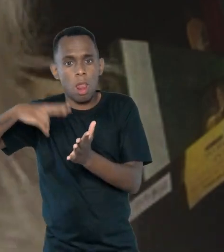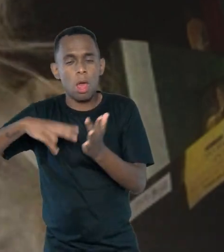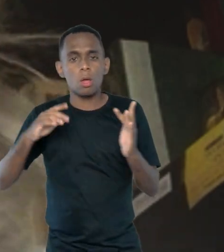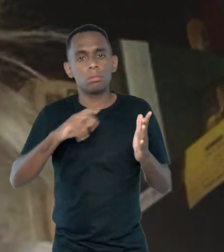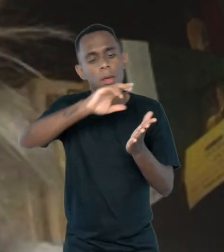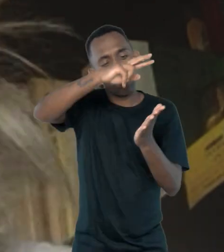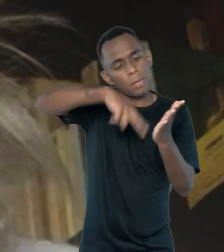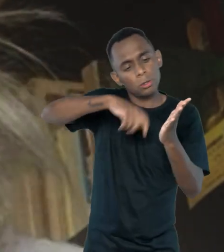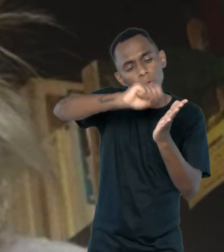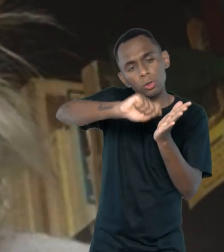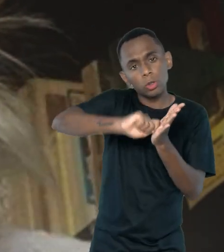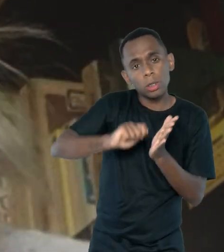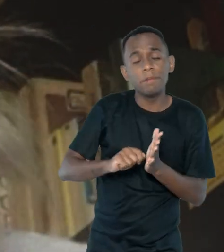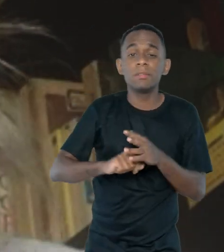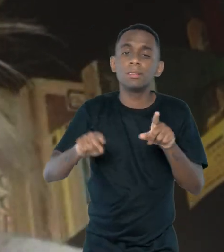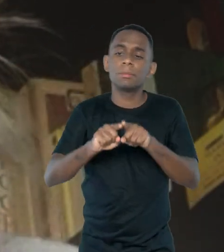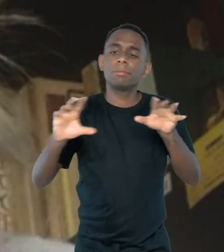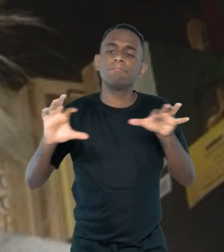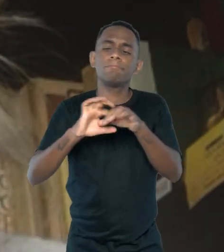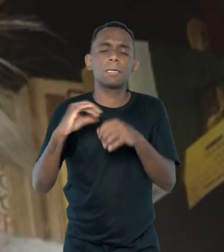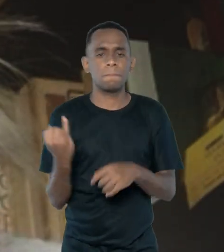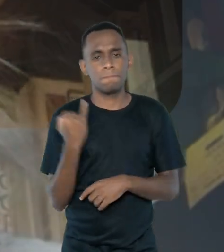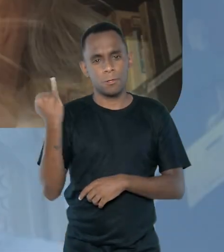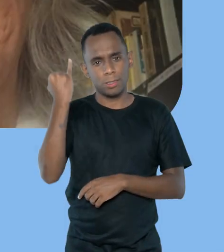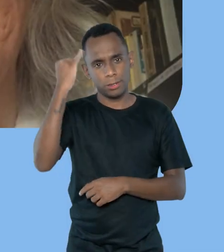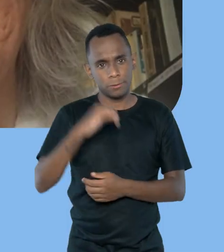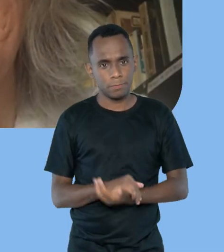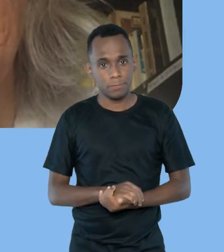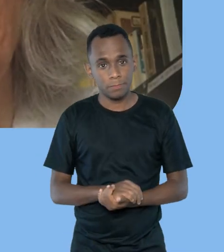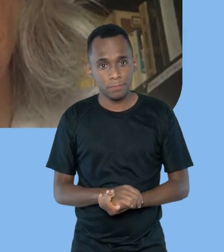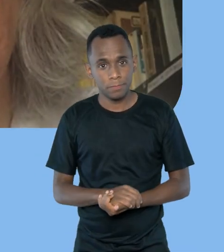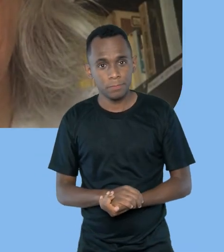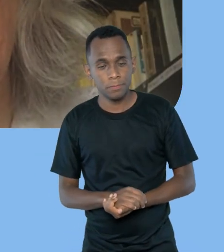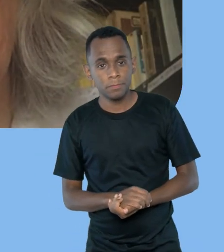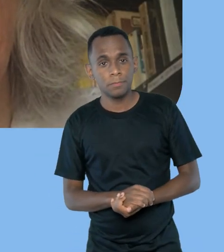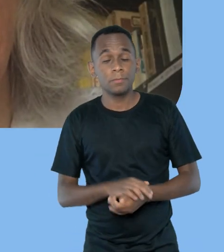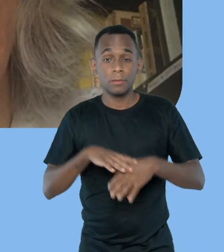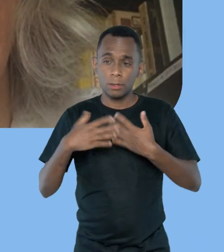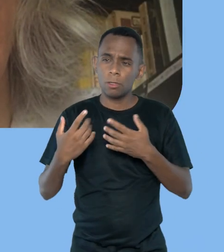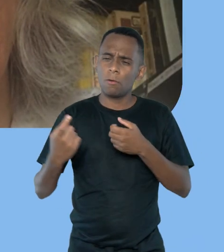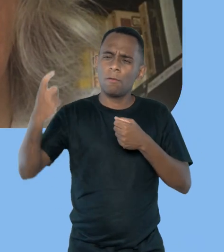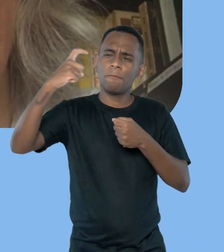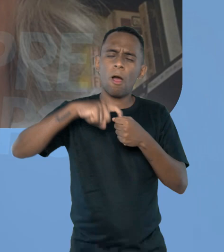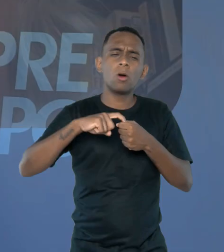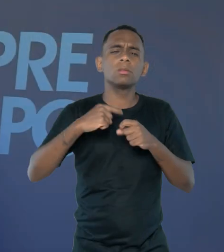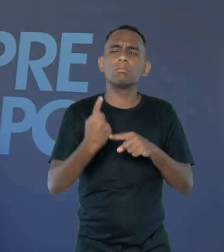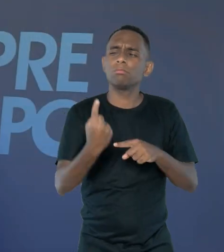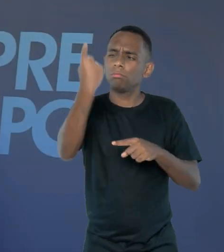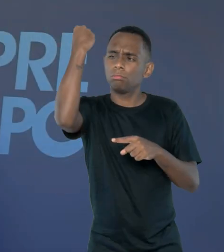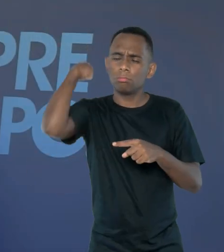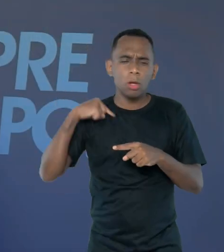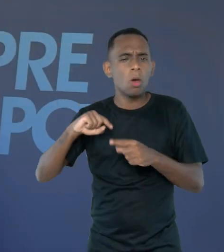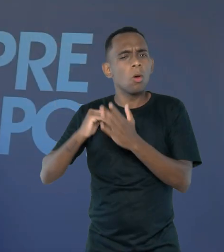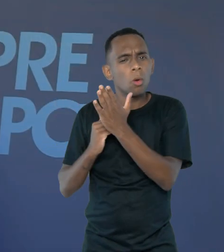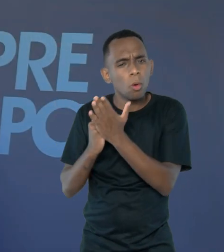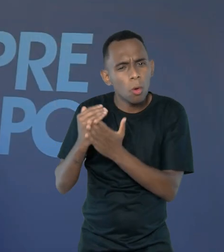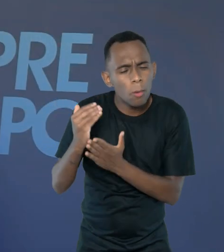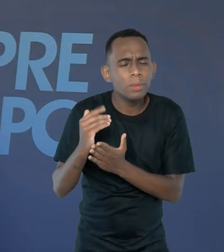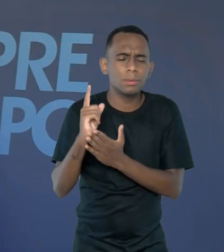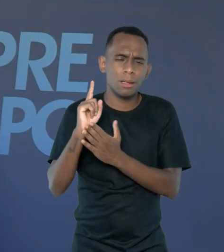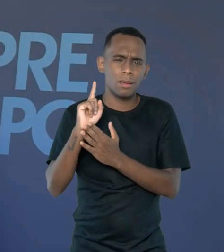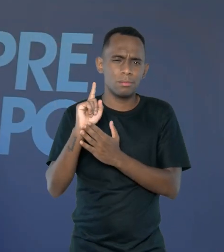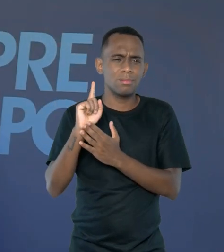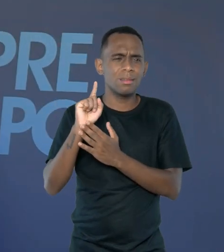com os autores, é muito legal isso. É. Ô, Graça, vamos voltar lá para a sua trajetória, começando lá no